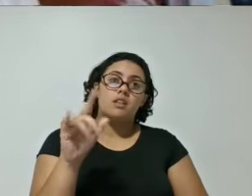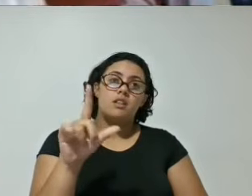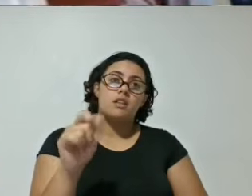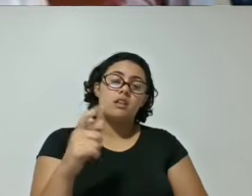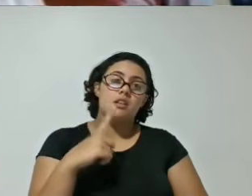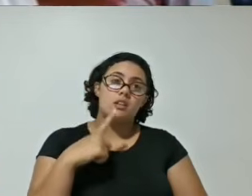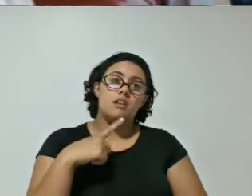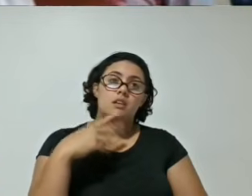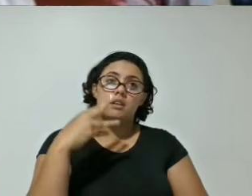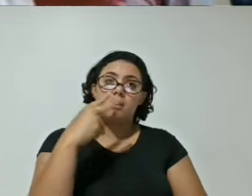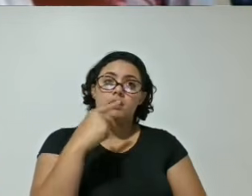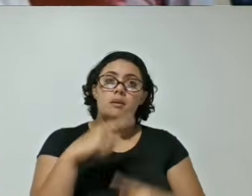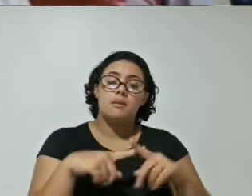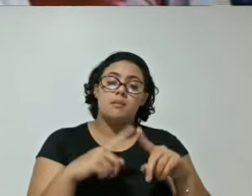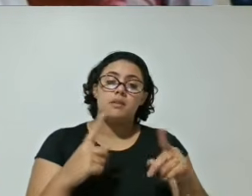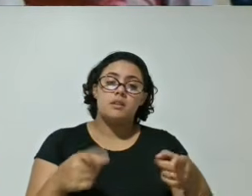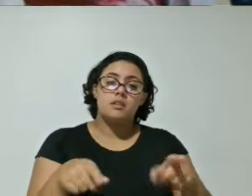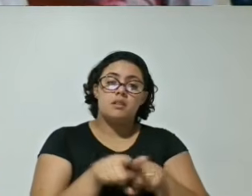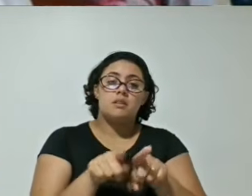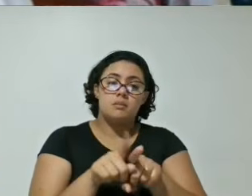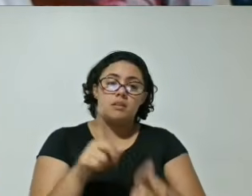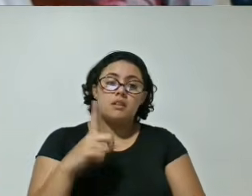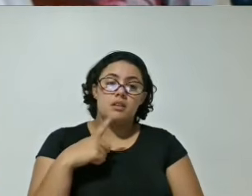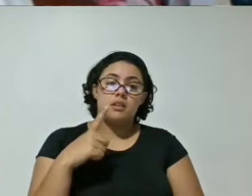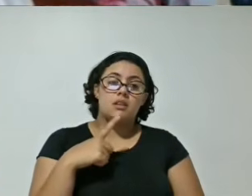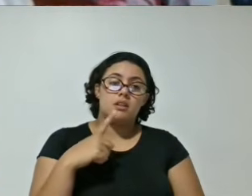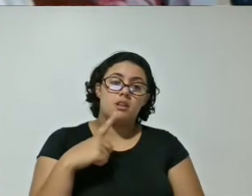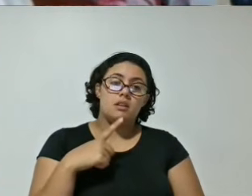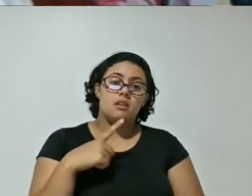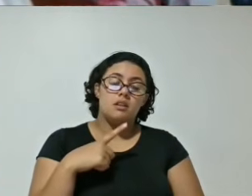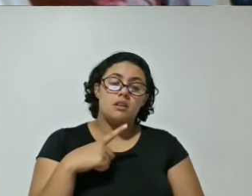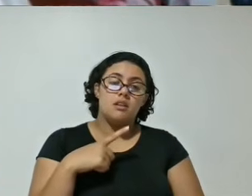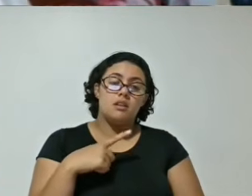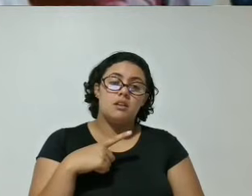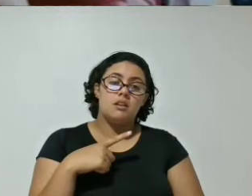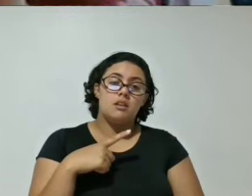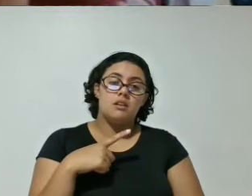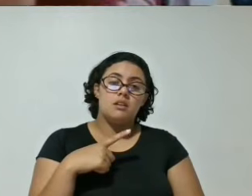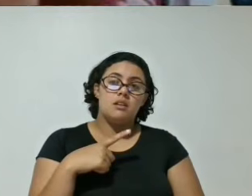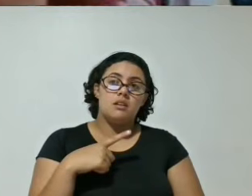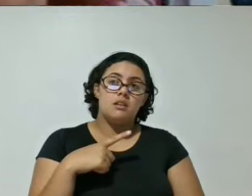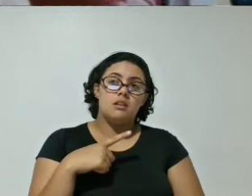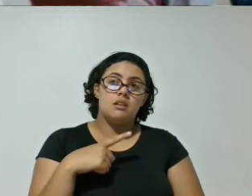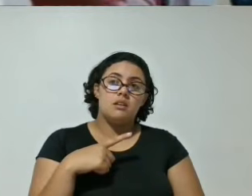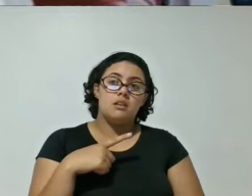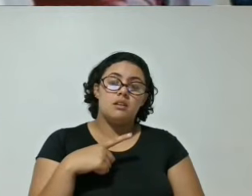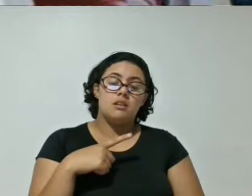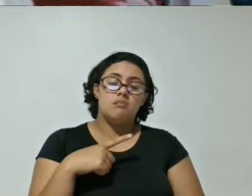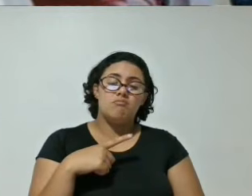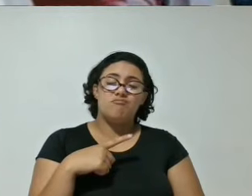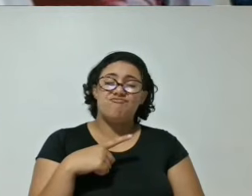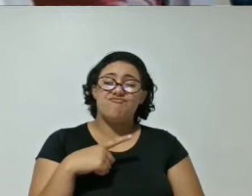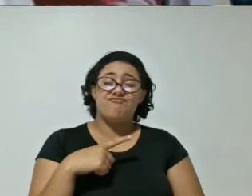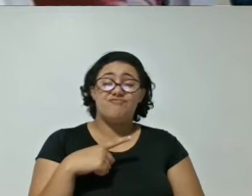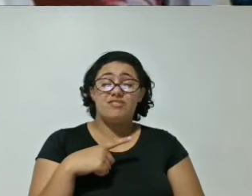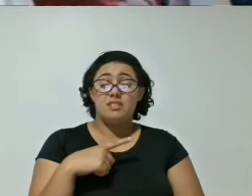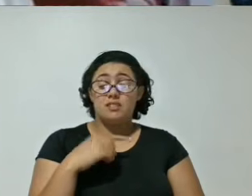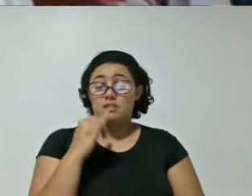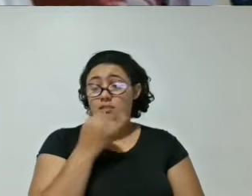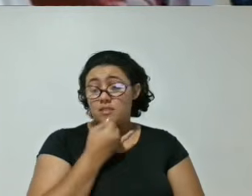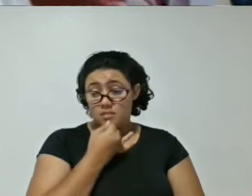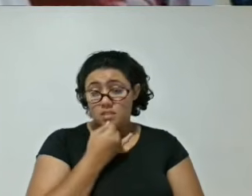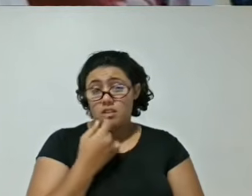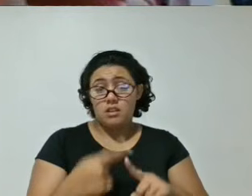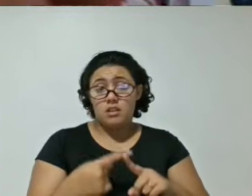Mas ele também tem essa coisa, tem essa frustração também. Ele era para ter sido